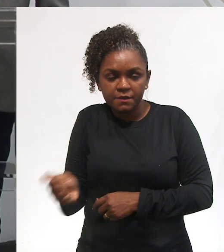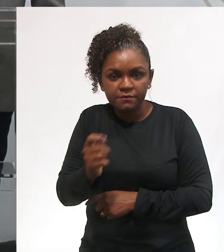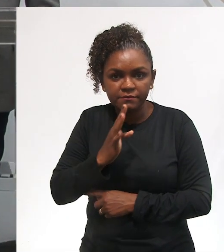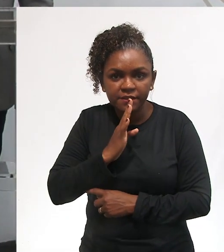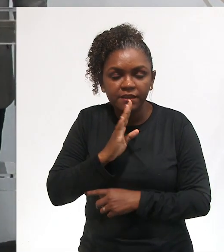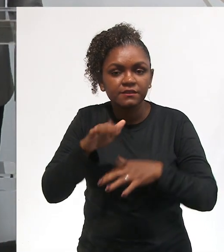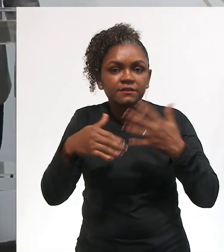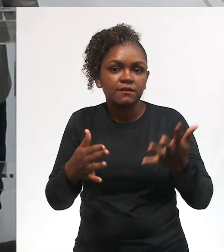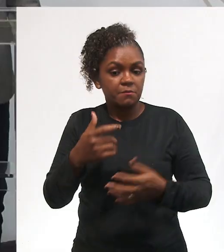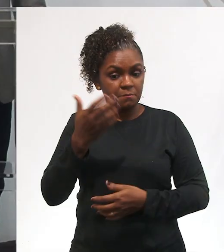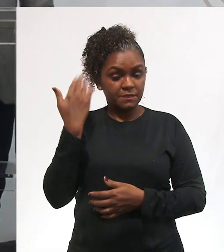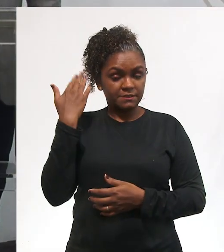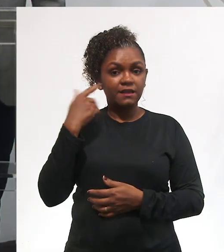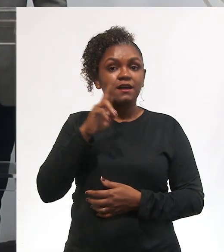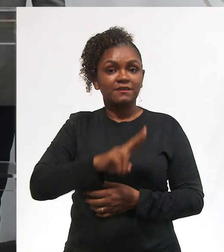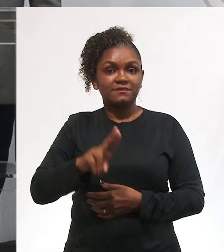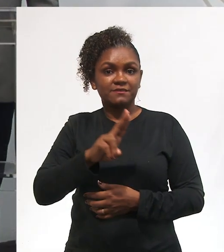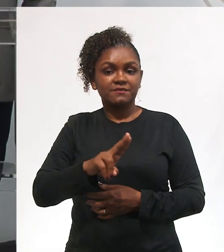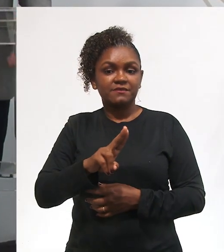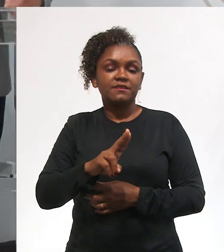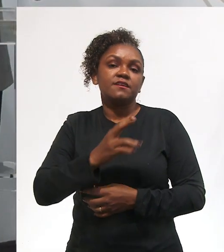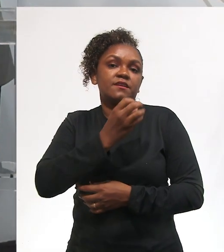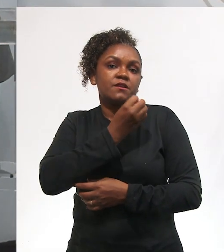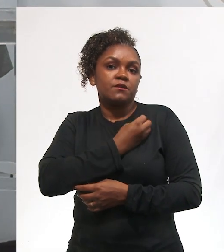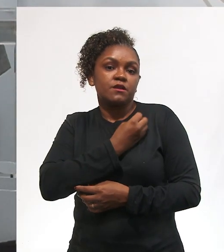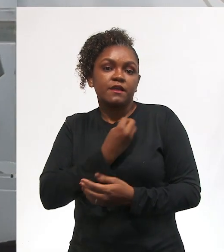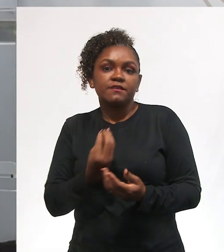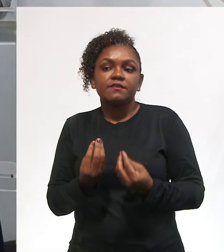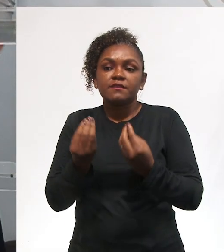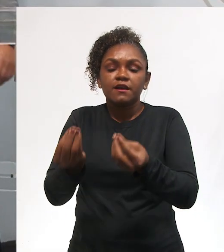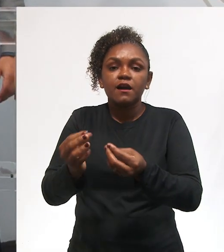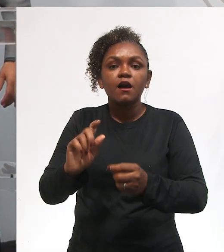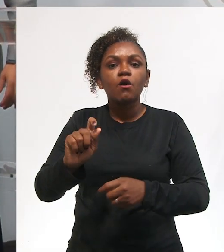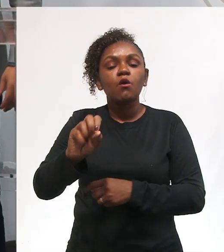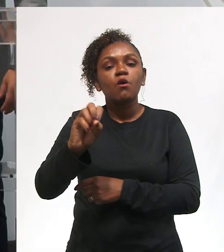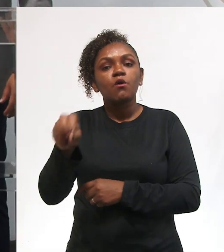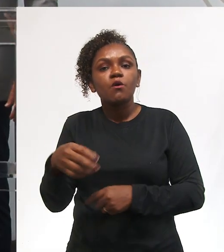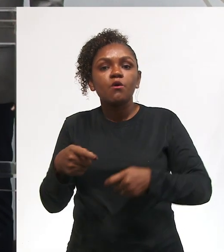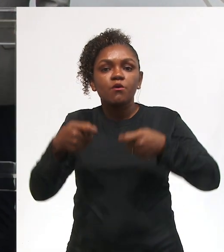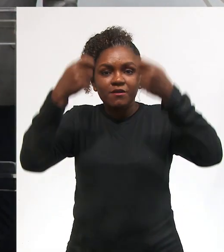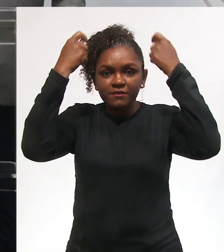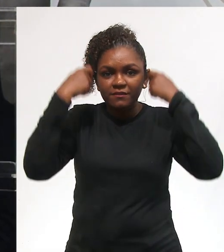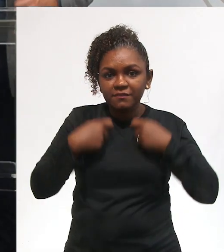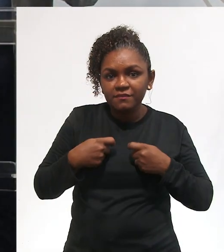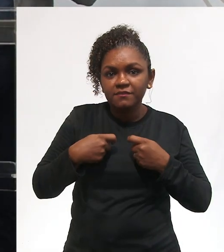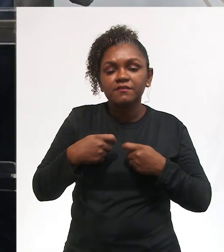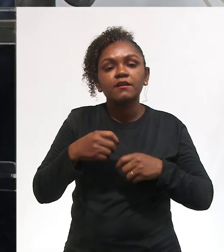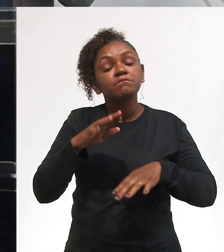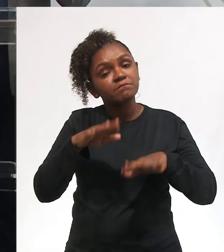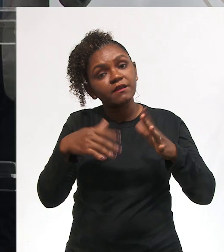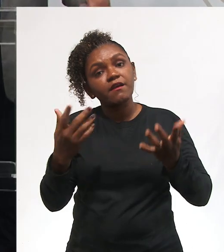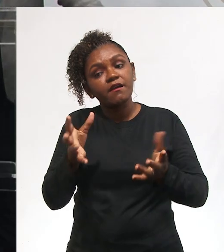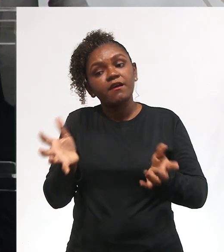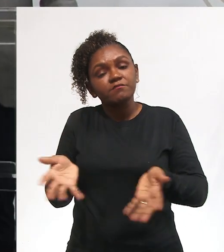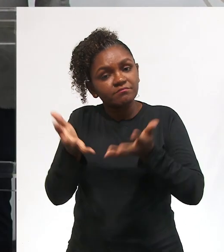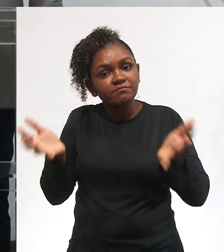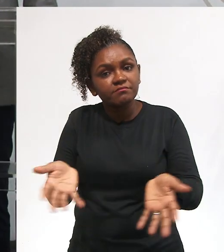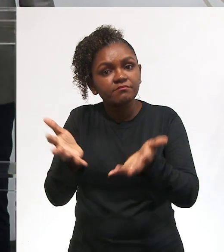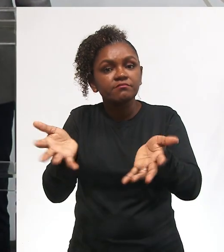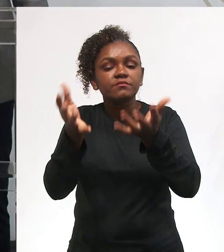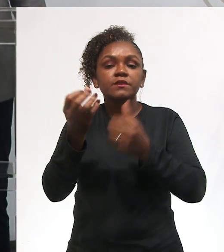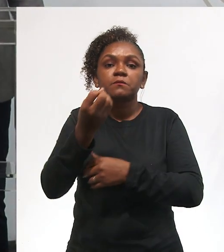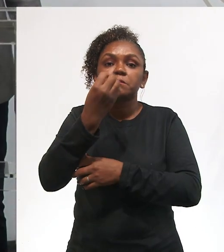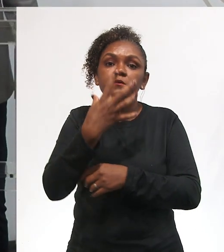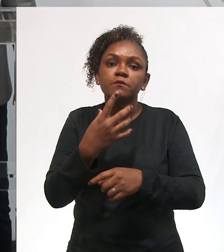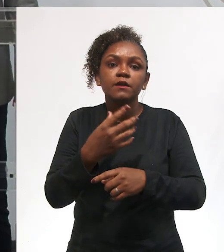final do semestre, quem tivesse mais pontos ganhava medalha. Então é uma coisa de estímulo e de gamificação que era muito importante. As